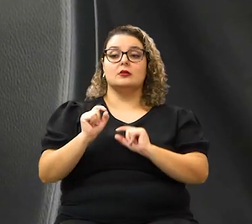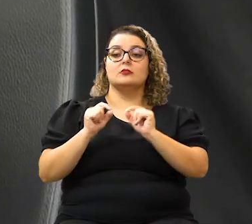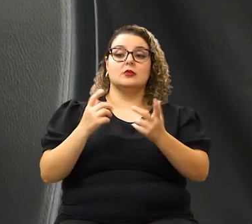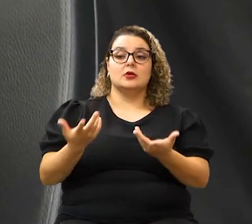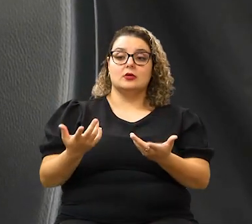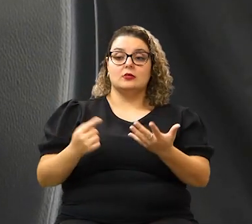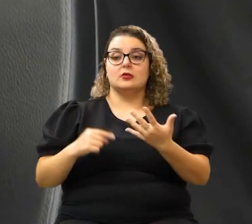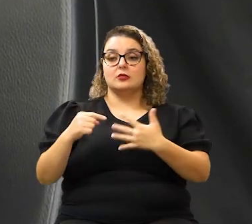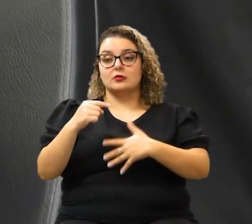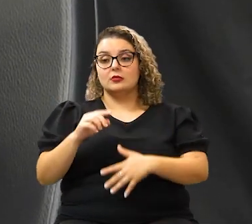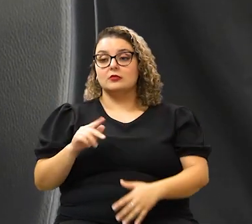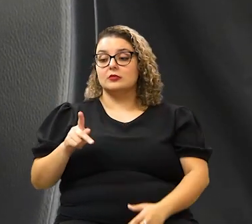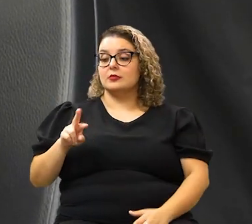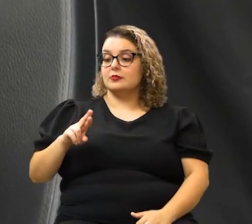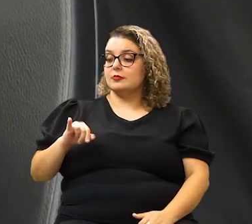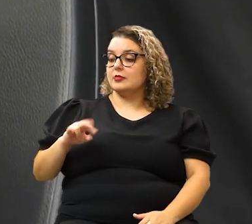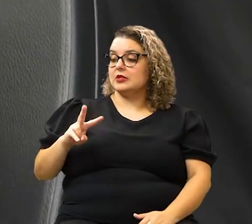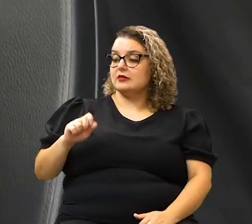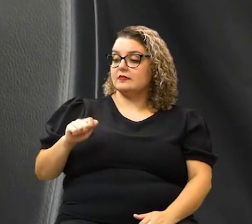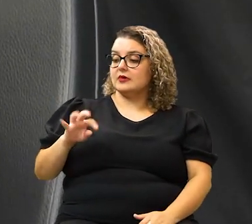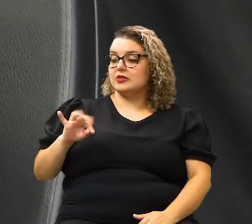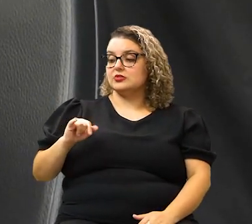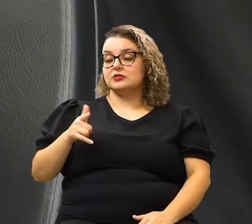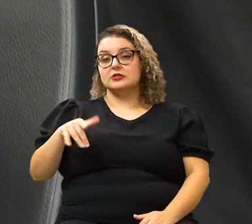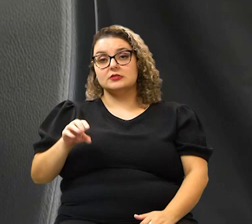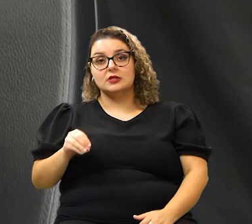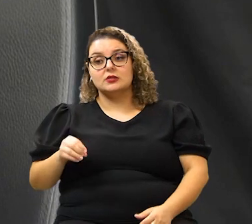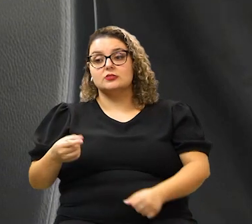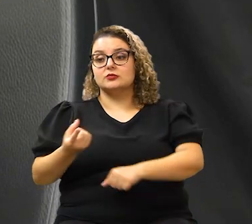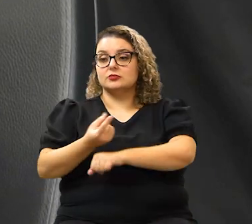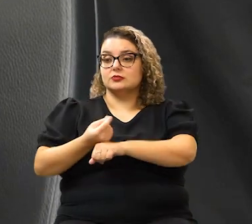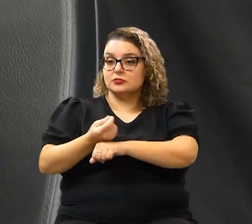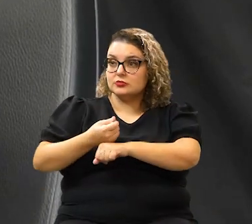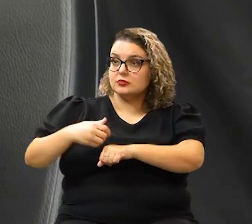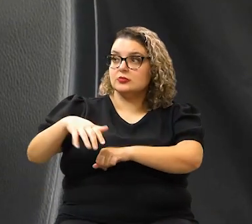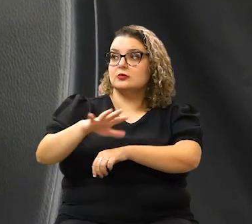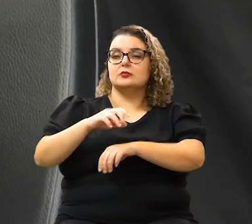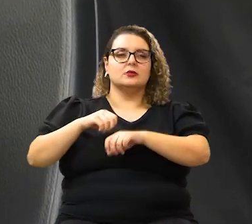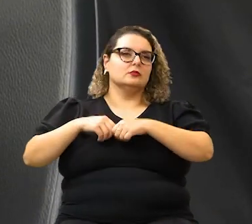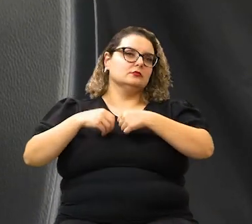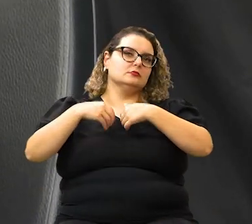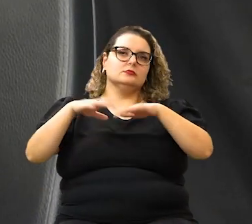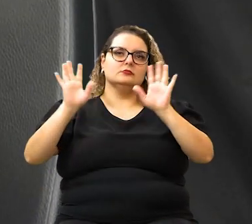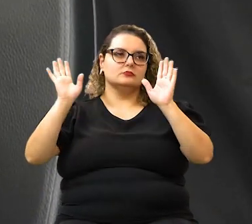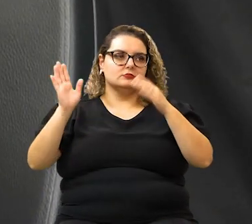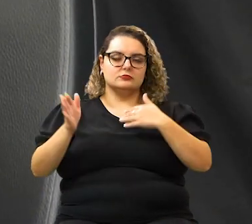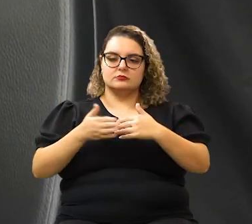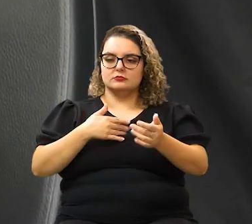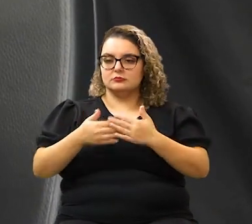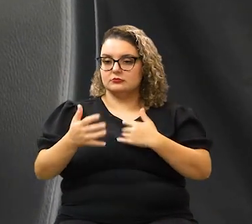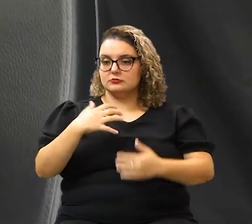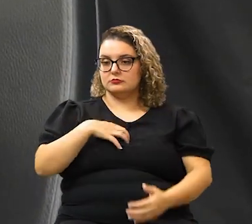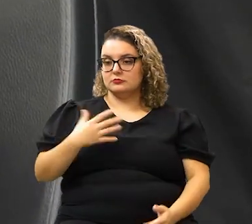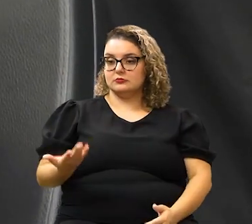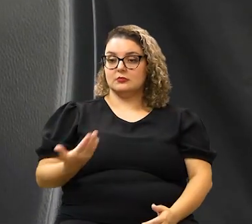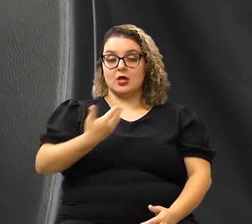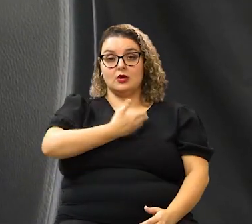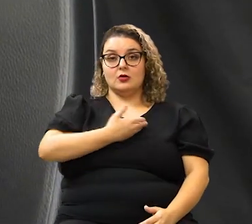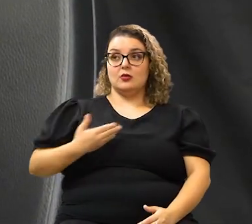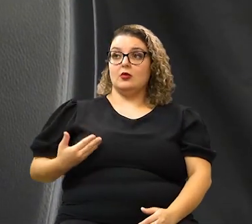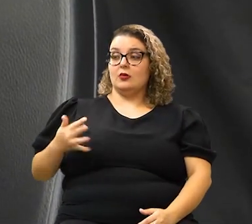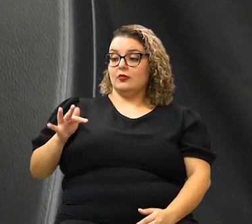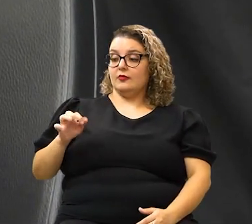das privatizações, o neoliberalismo tomando, né, correndo solto. Então, assim, era governo Fernando Henrique. Os meus